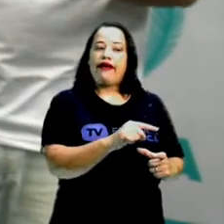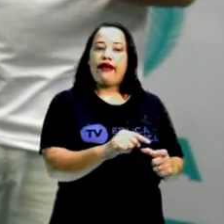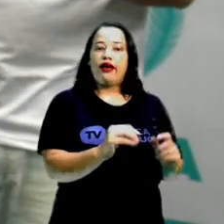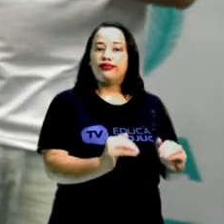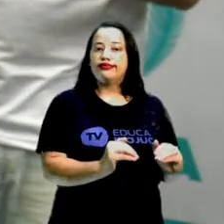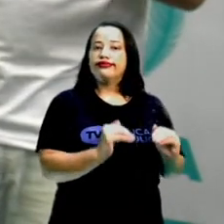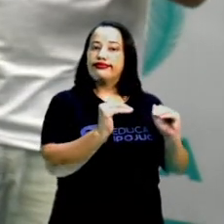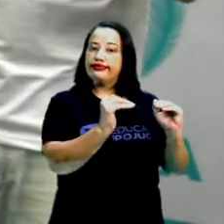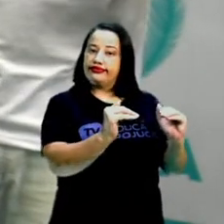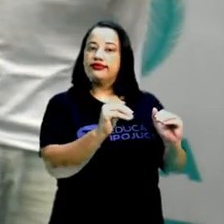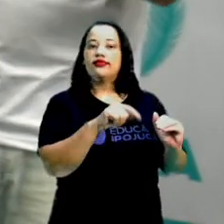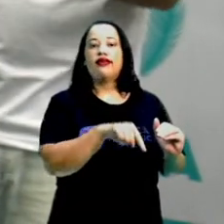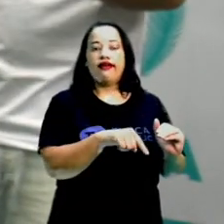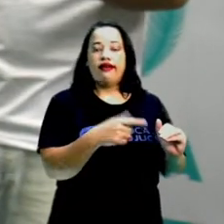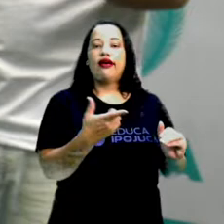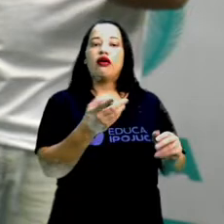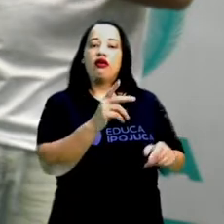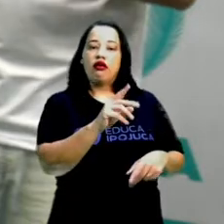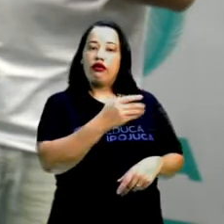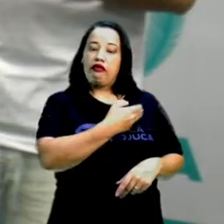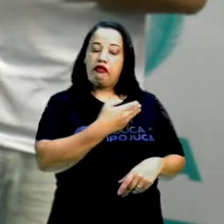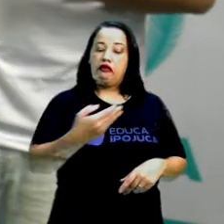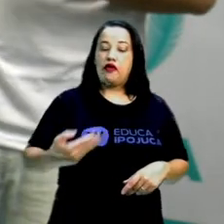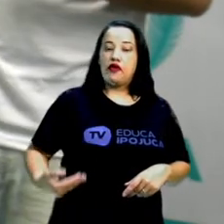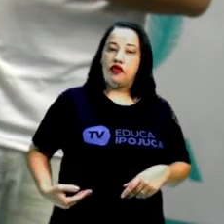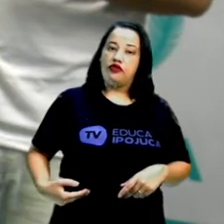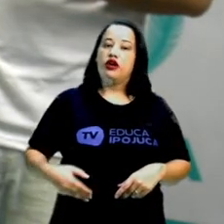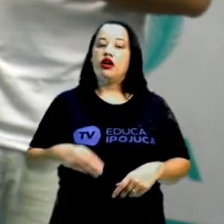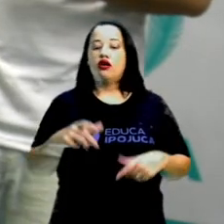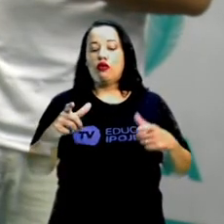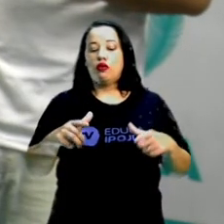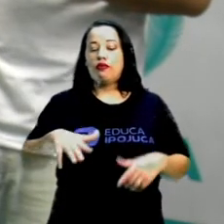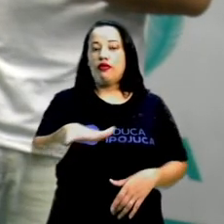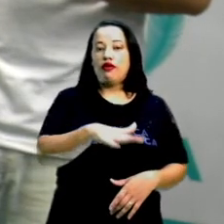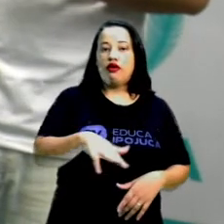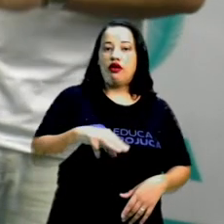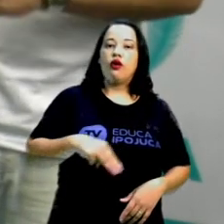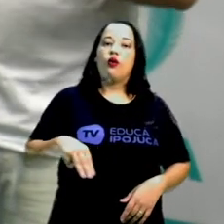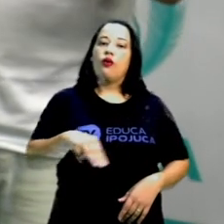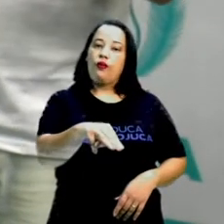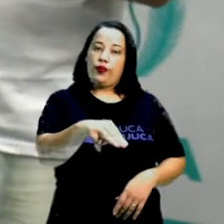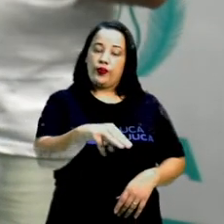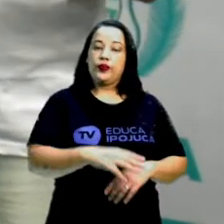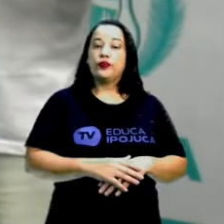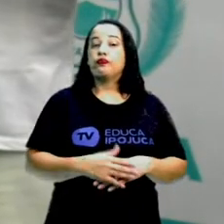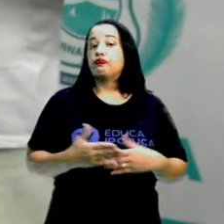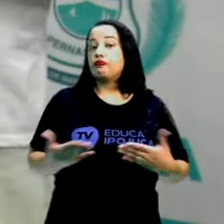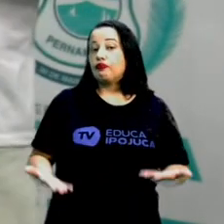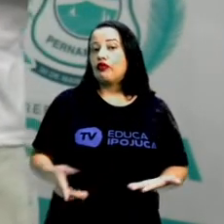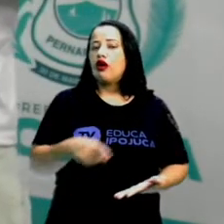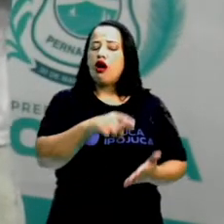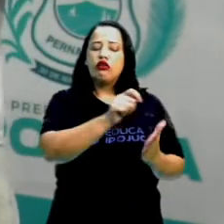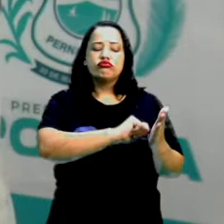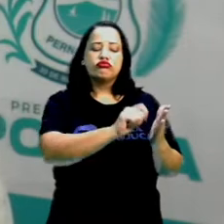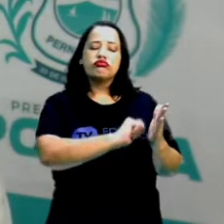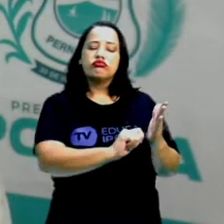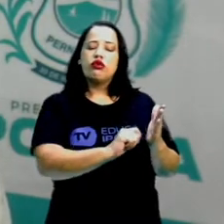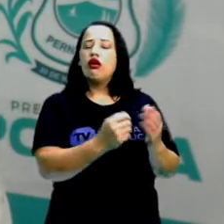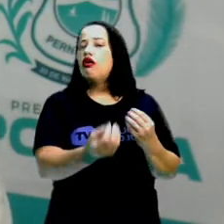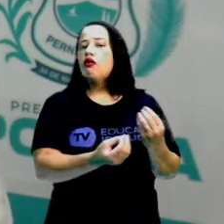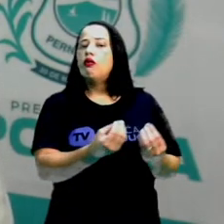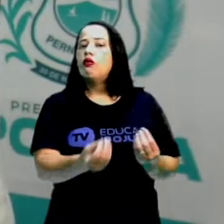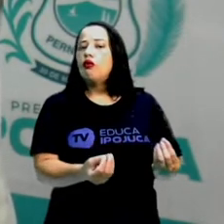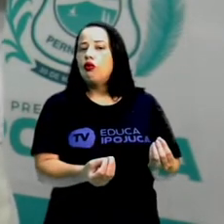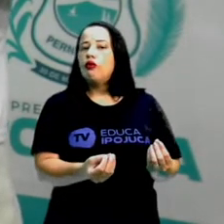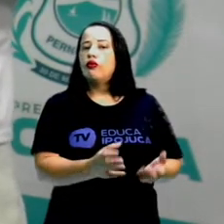elite da Mesopotâmia e quem governava a Mesopotâmia, tá certo? A escrita na Mesopotâmia era